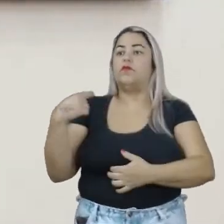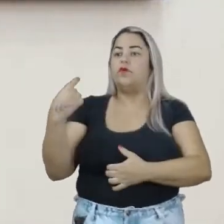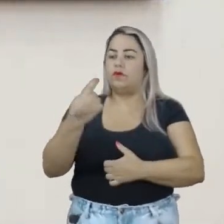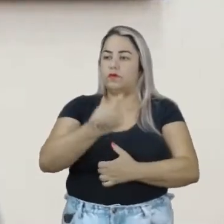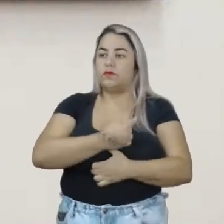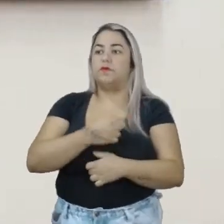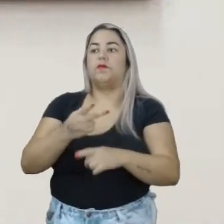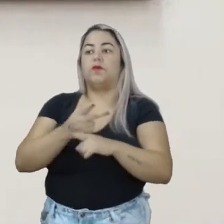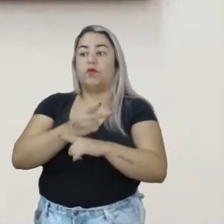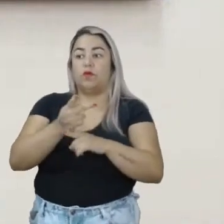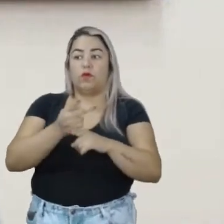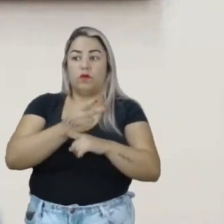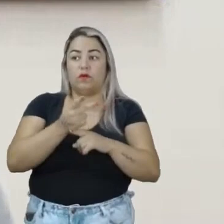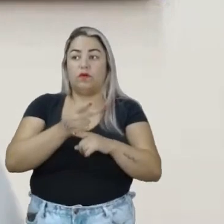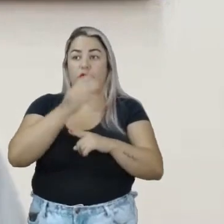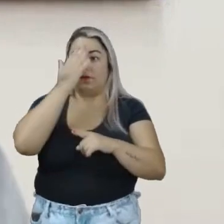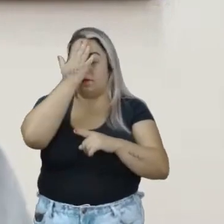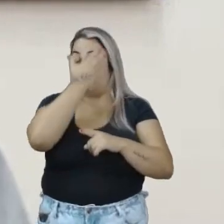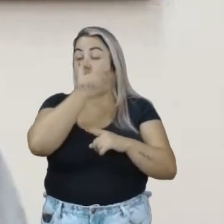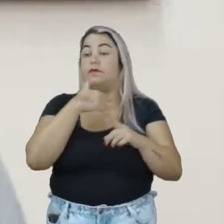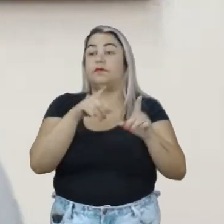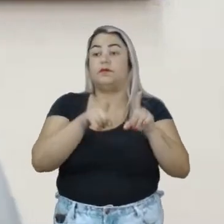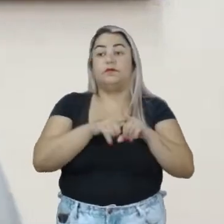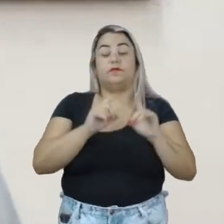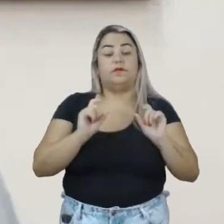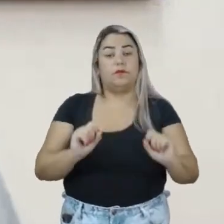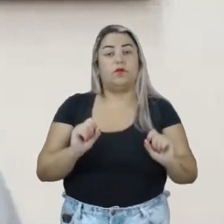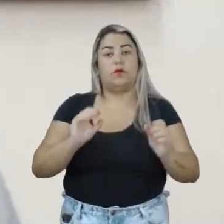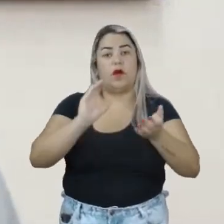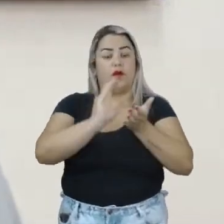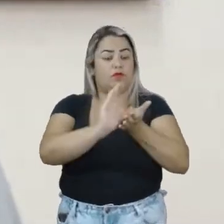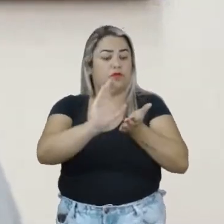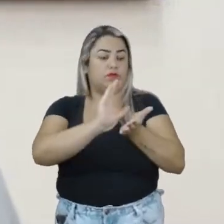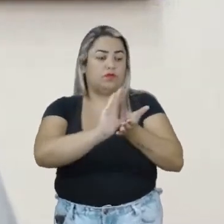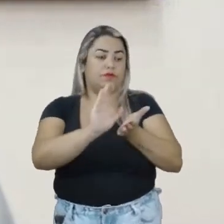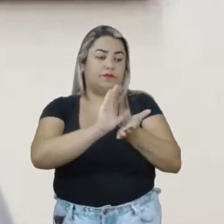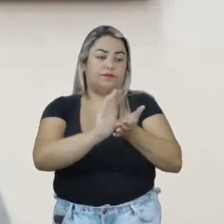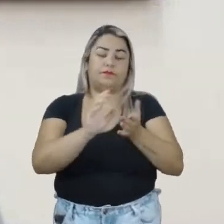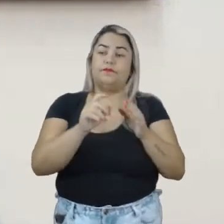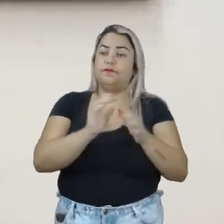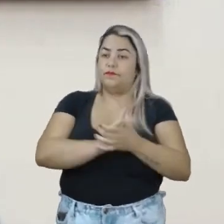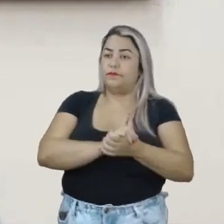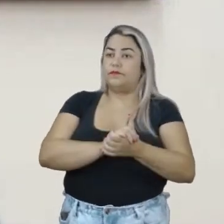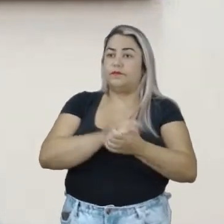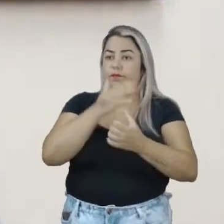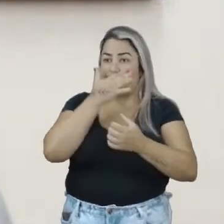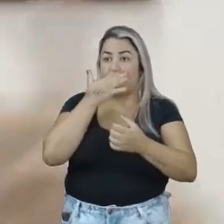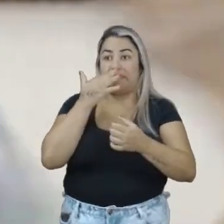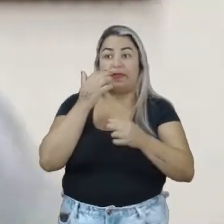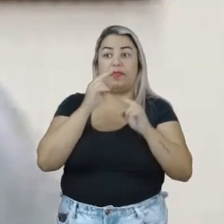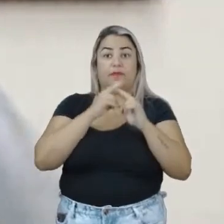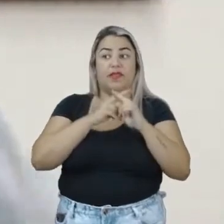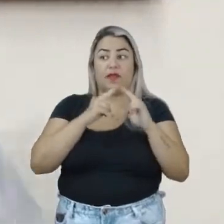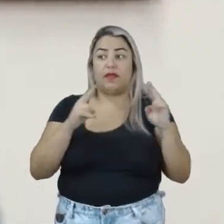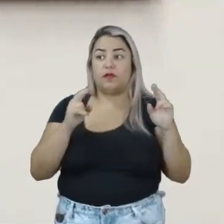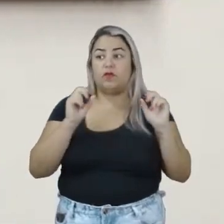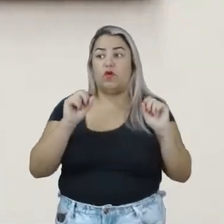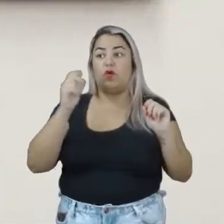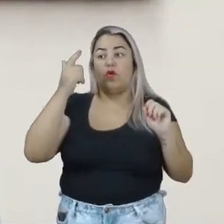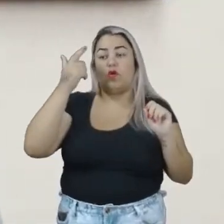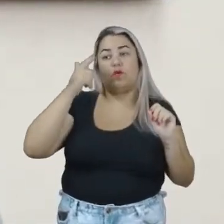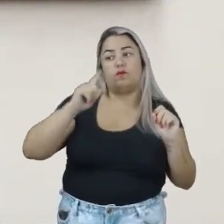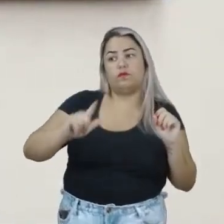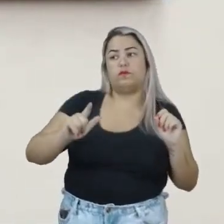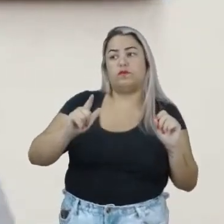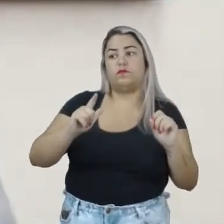temos buscado, nós, os demais municípios brasileiros, recursos financiados na Caixa Econômica ou em outros